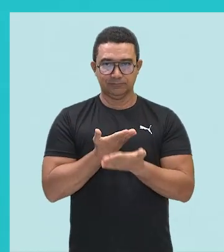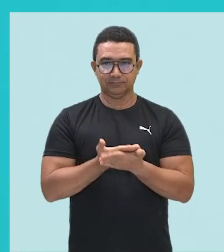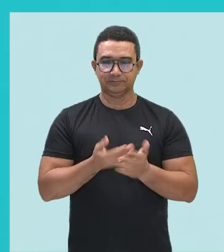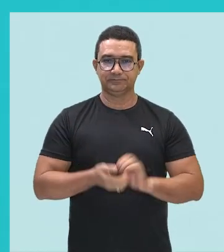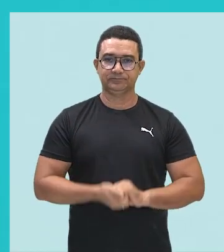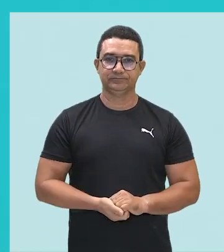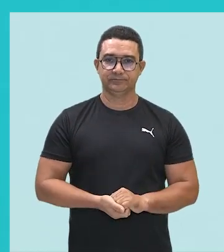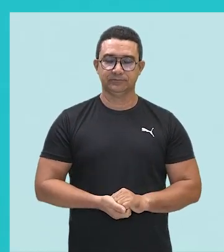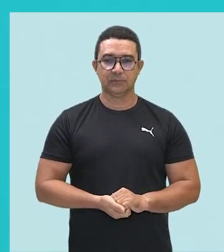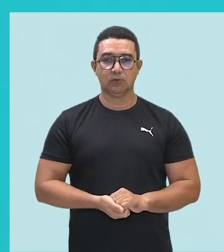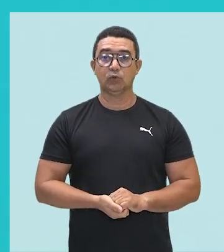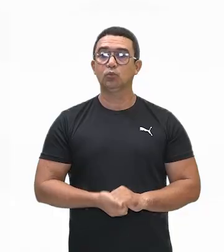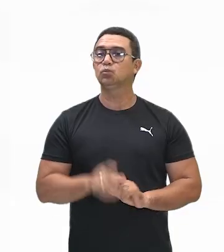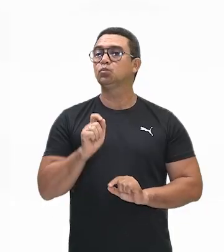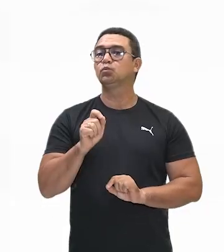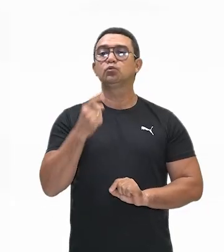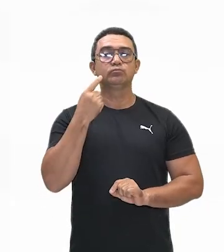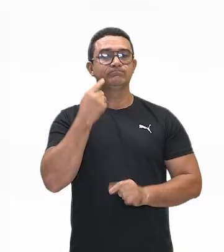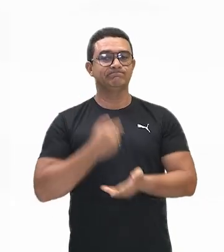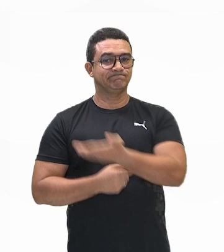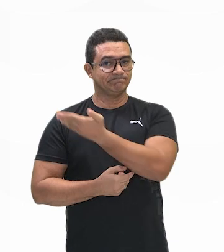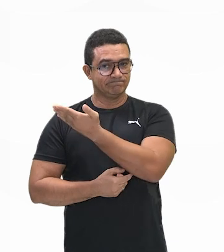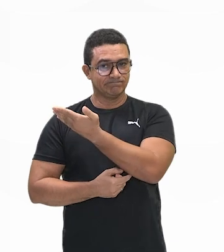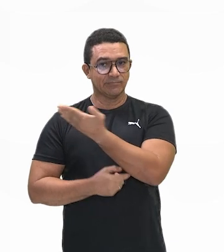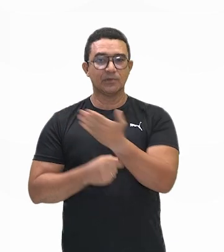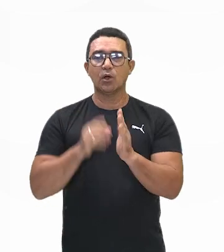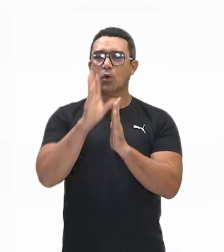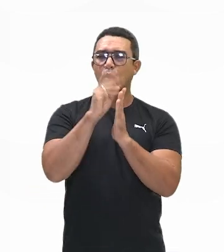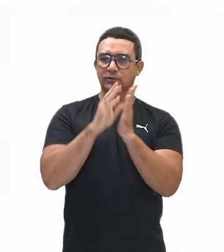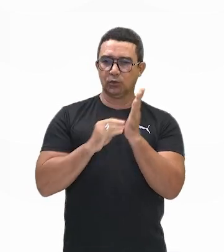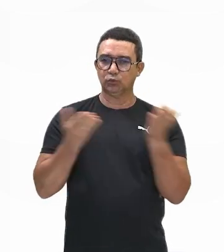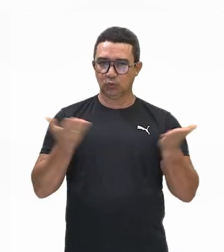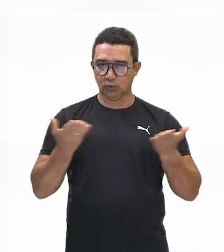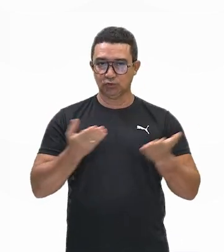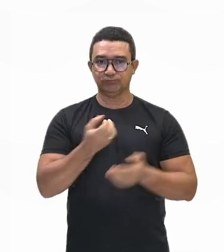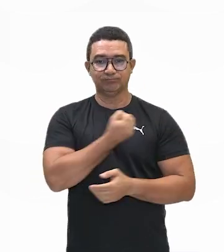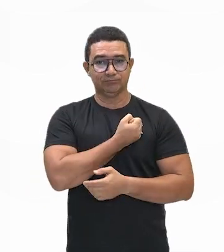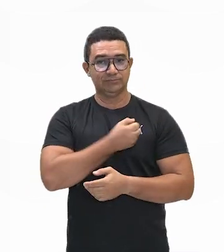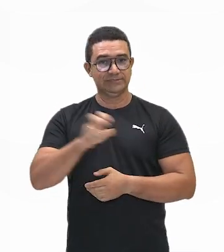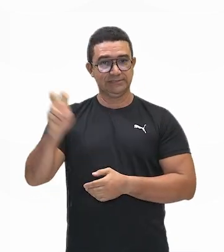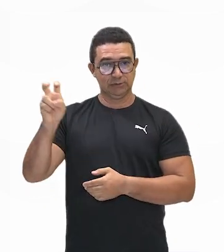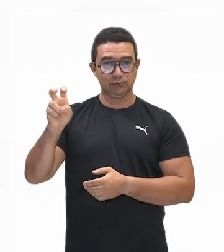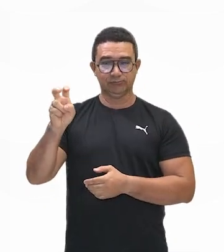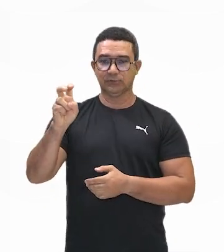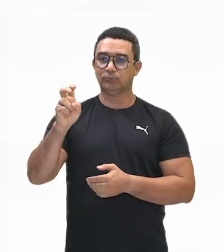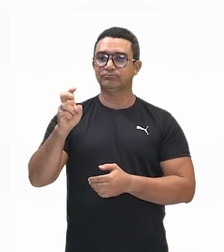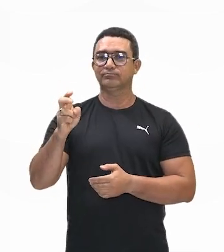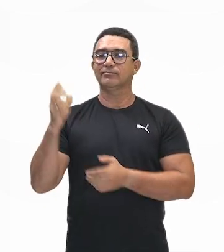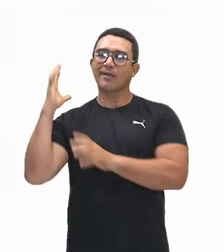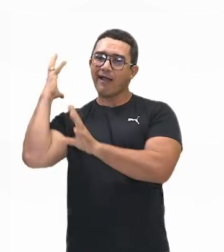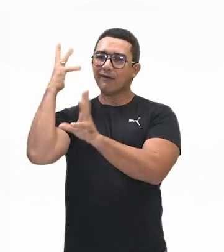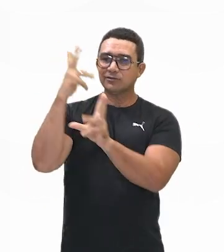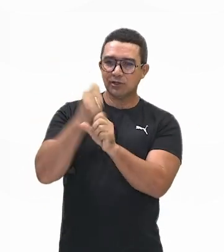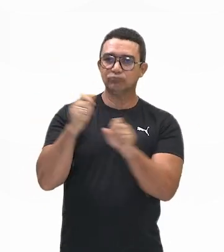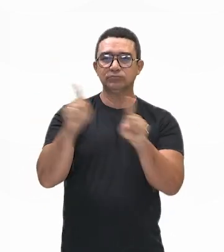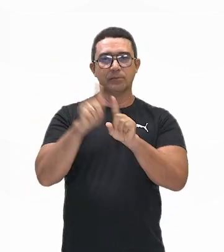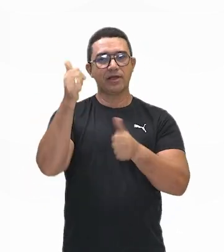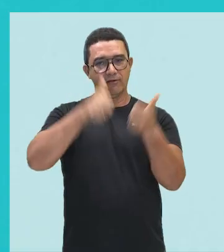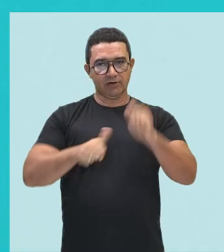falar na aula, vamos ver o que nós temos para hoje? Olha só, nossa aula 5 nós temos revisão e avaliação da nossa primeira